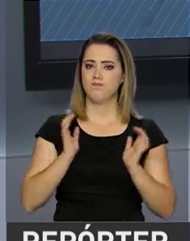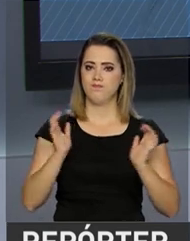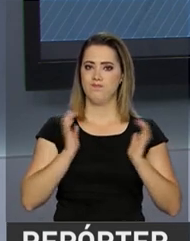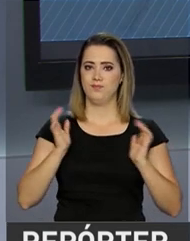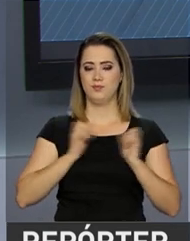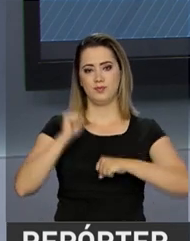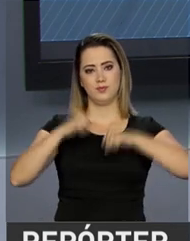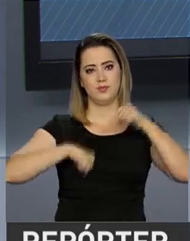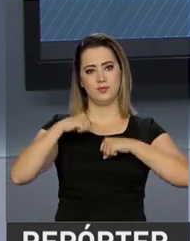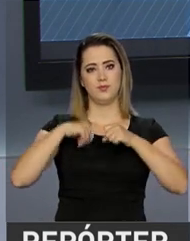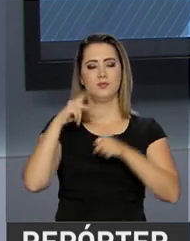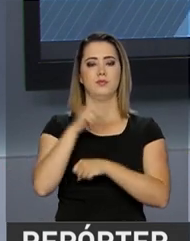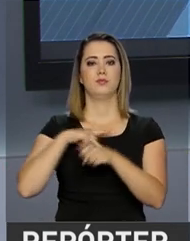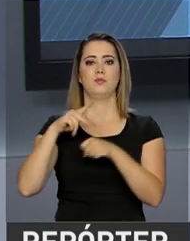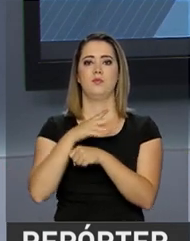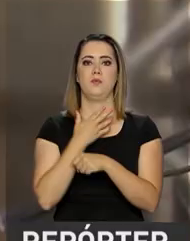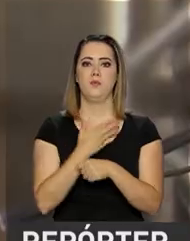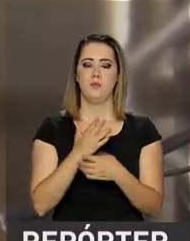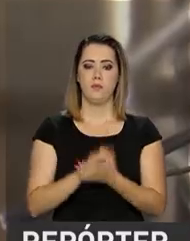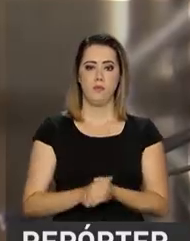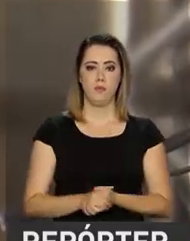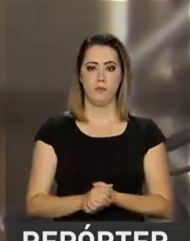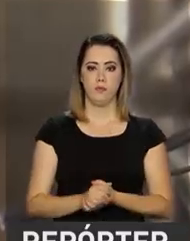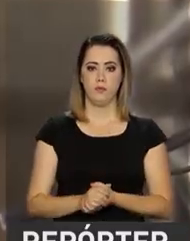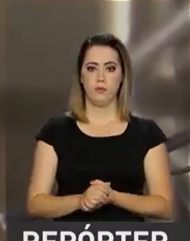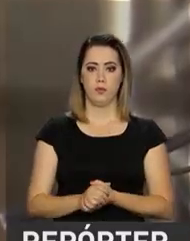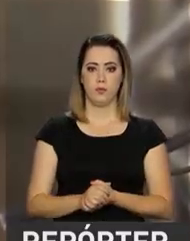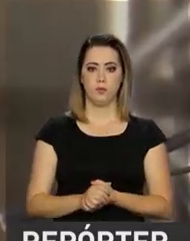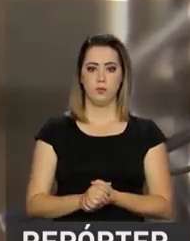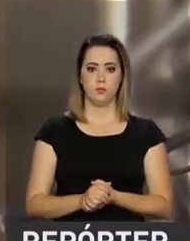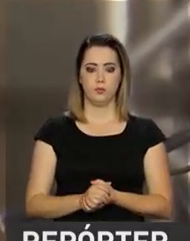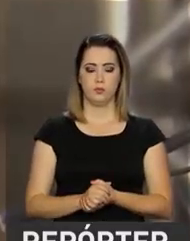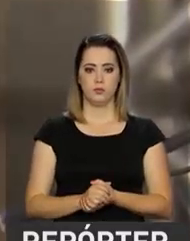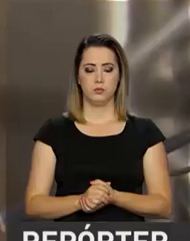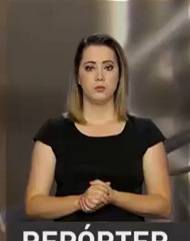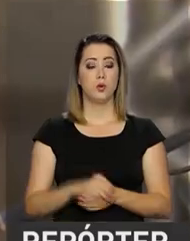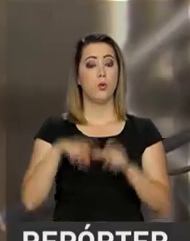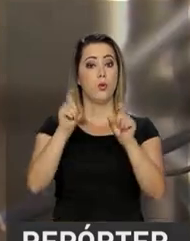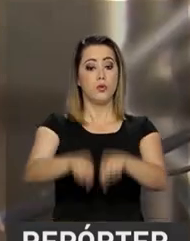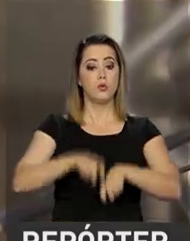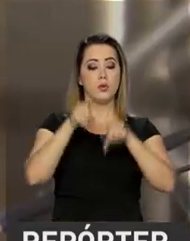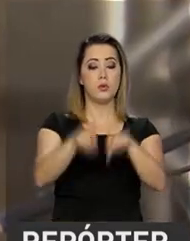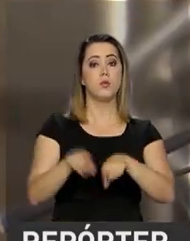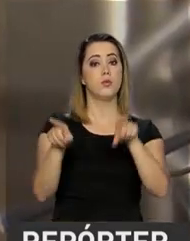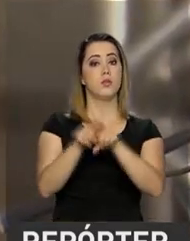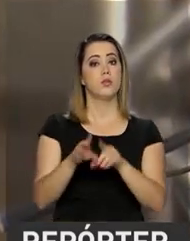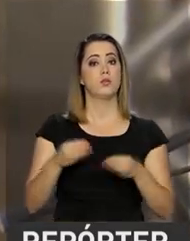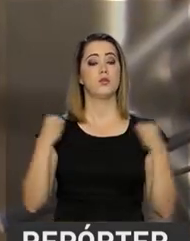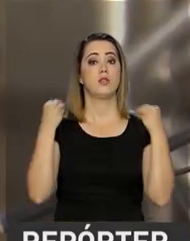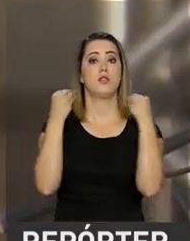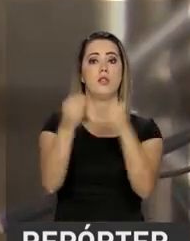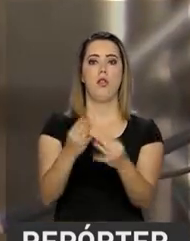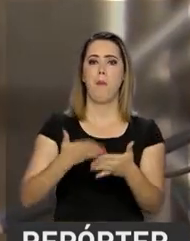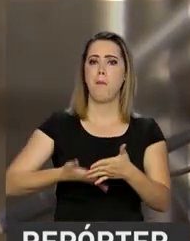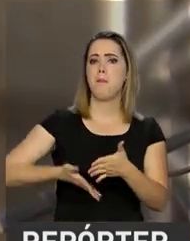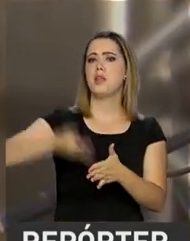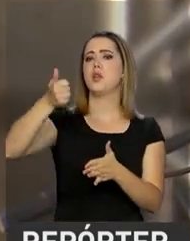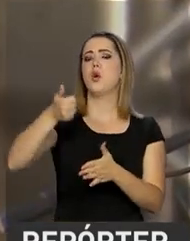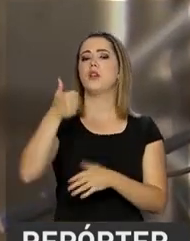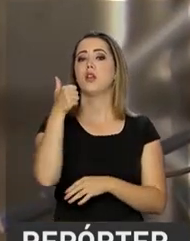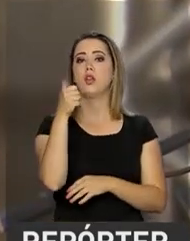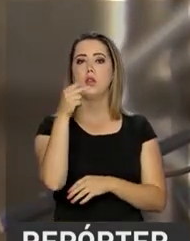pelo país o agronegócio à agricultura é que garantiram o pib quando nós falamos de